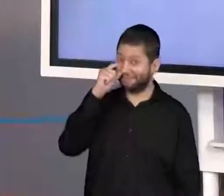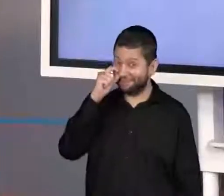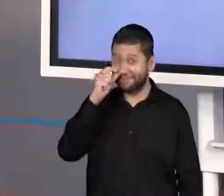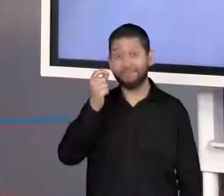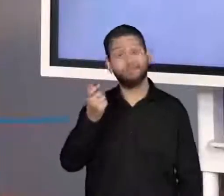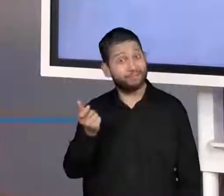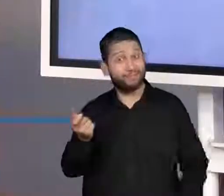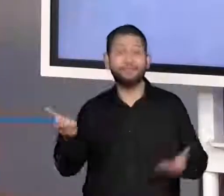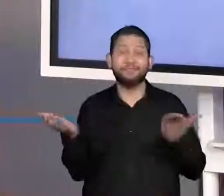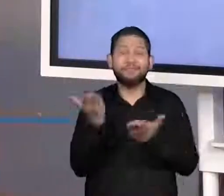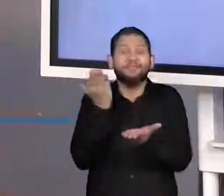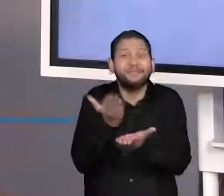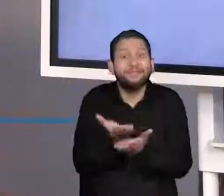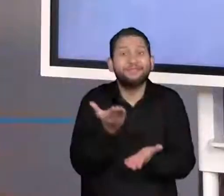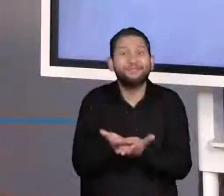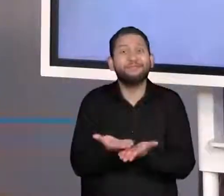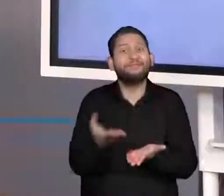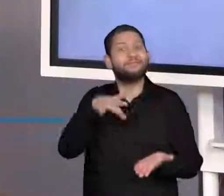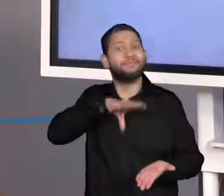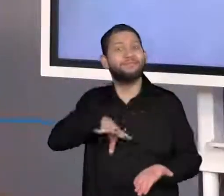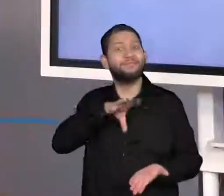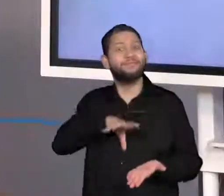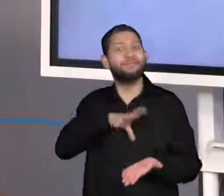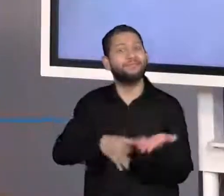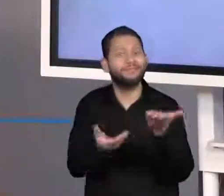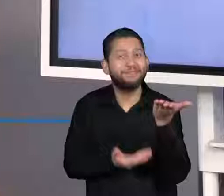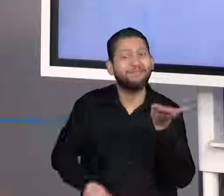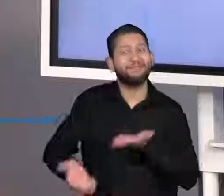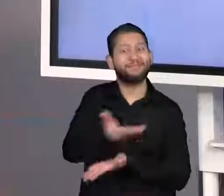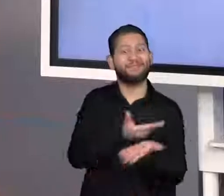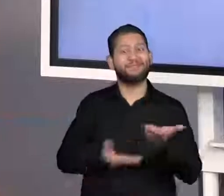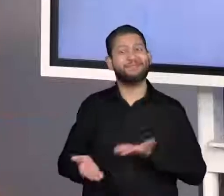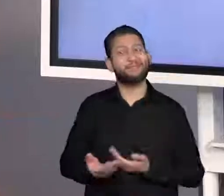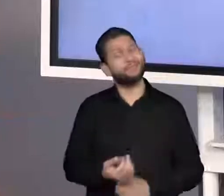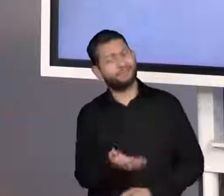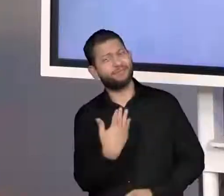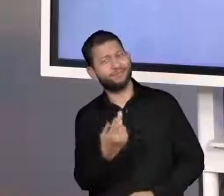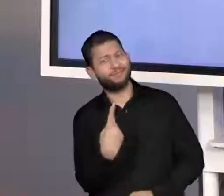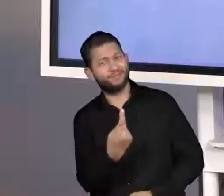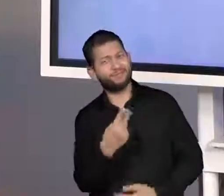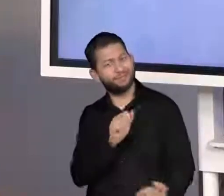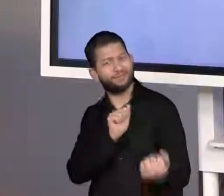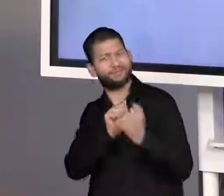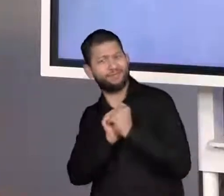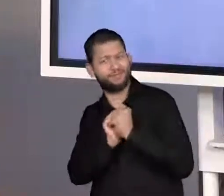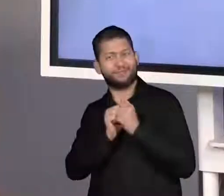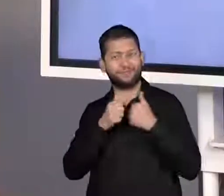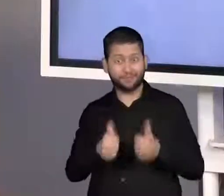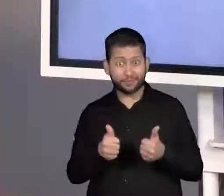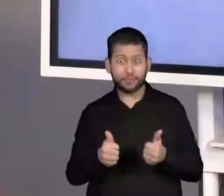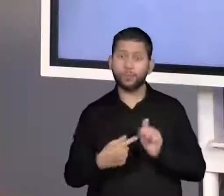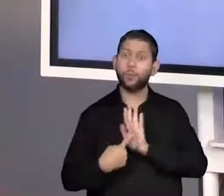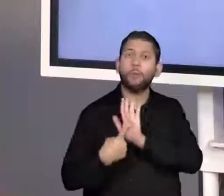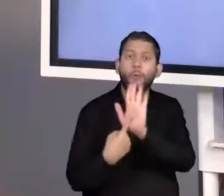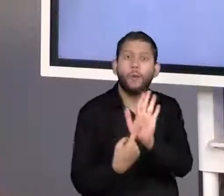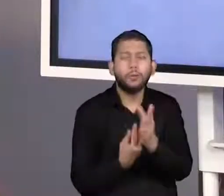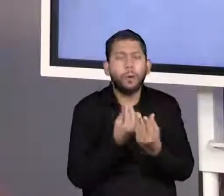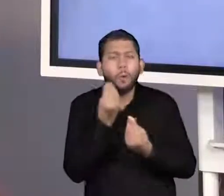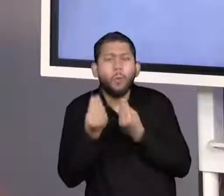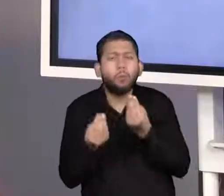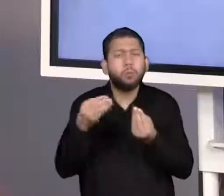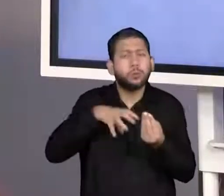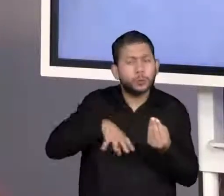mais uma super aula de língua portuguesa. Então, eu e você vamos aí desvendar os desafios aí da língua